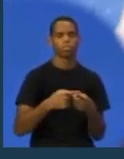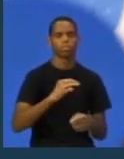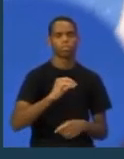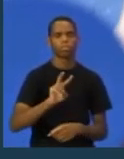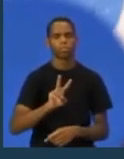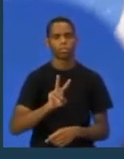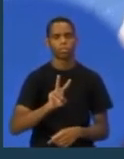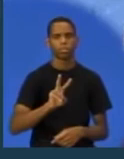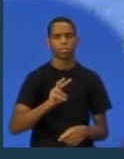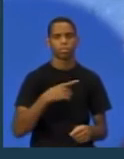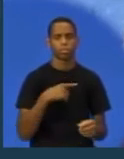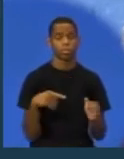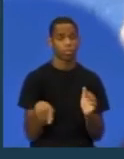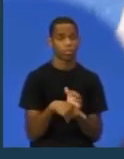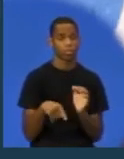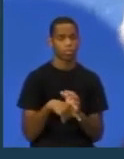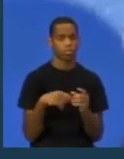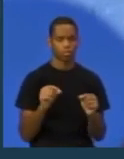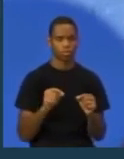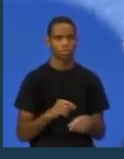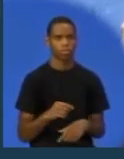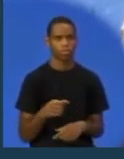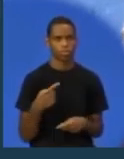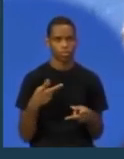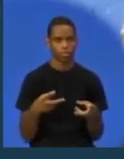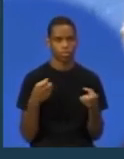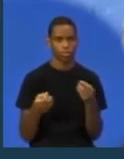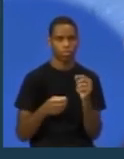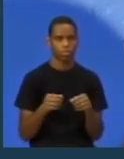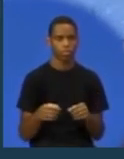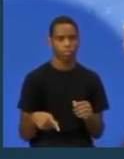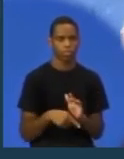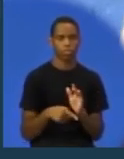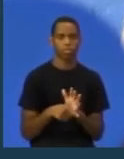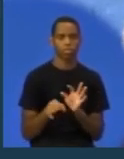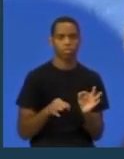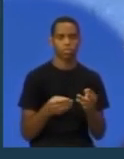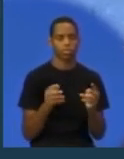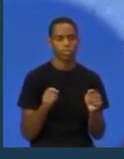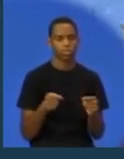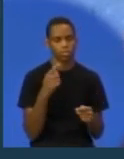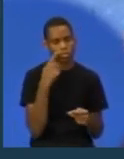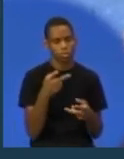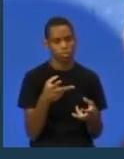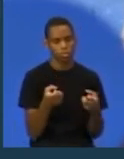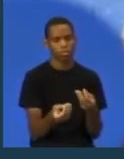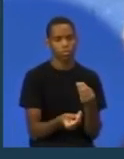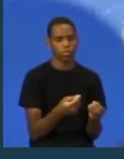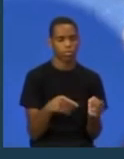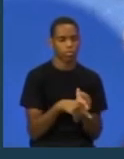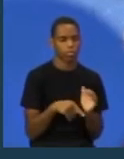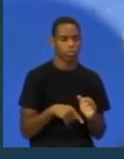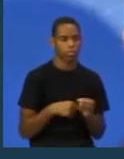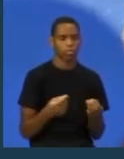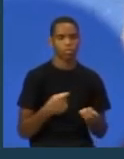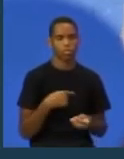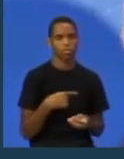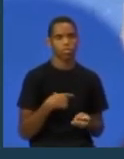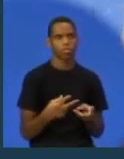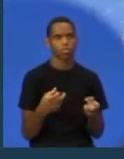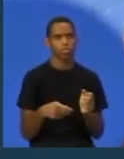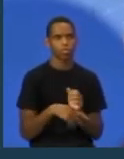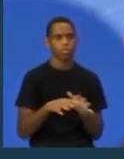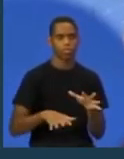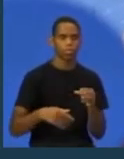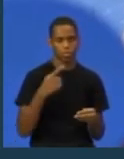é uma variável que serve, é uma medida que serve justamente para você classificar. Você não consegue classificar,